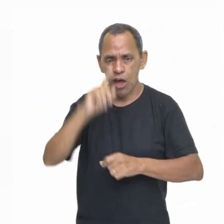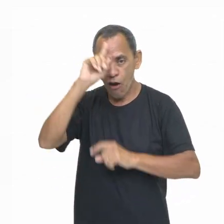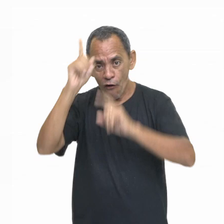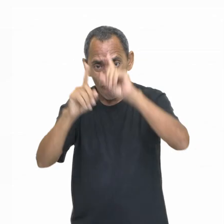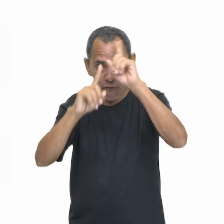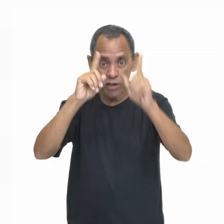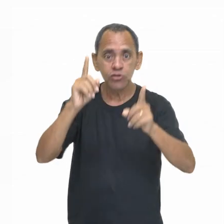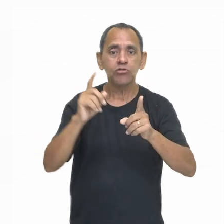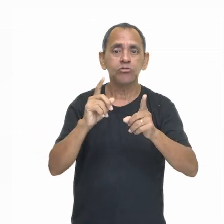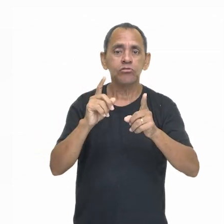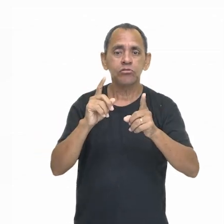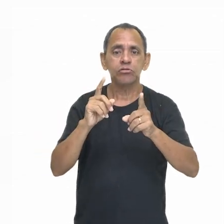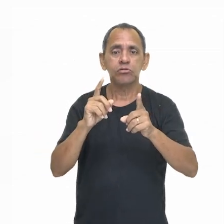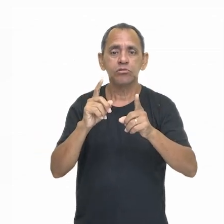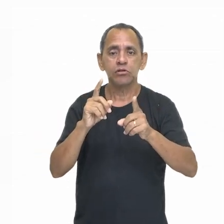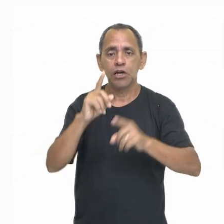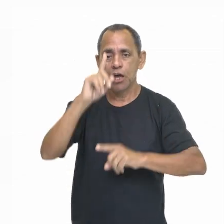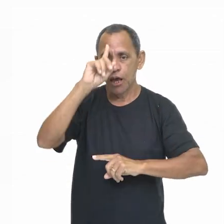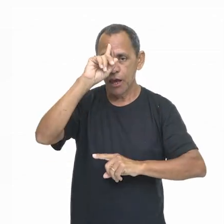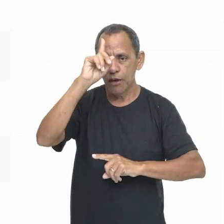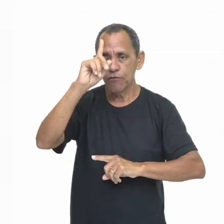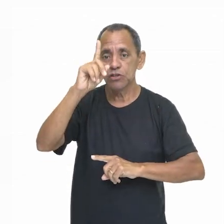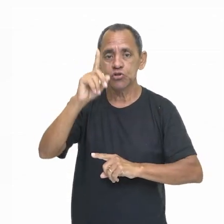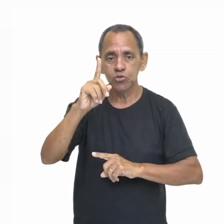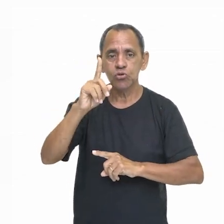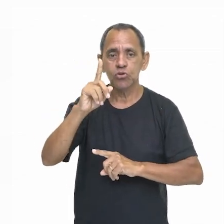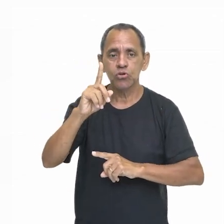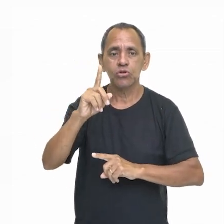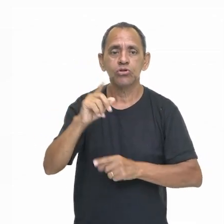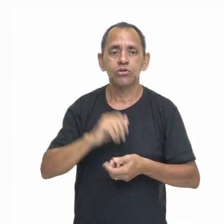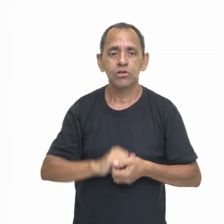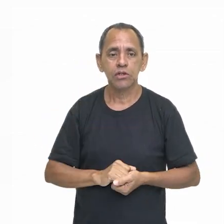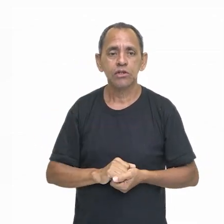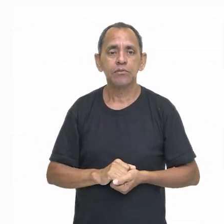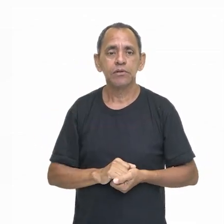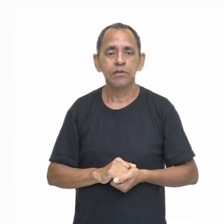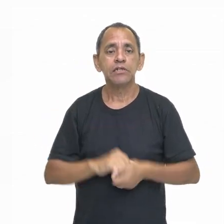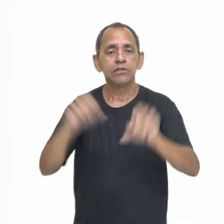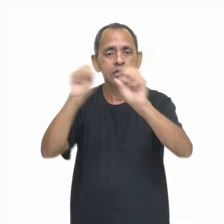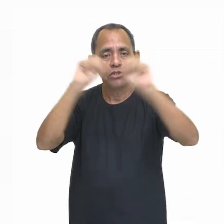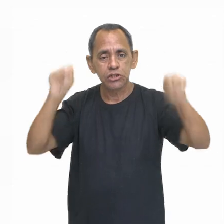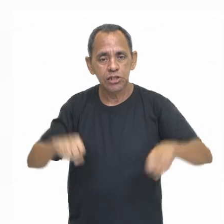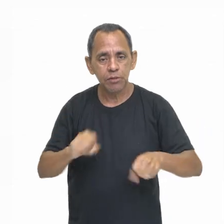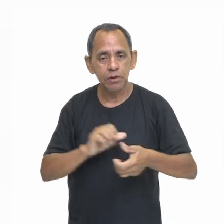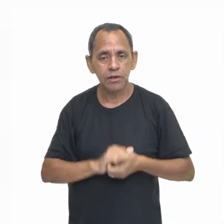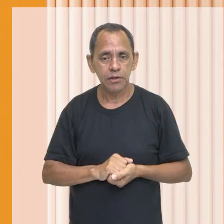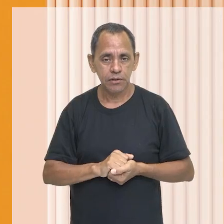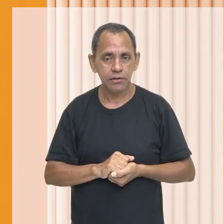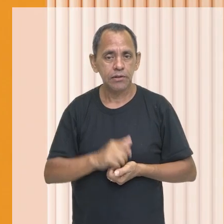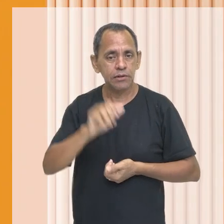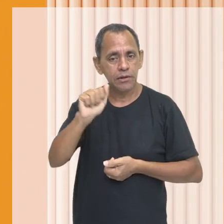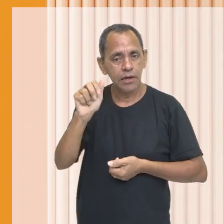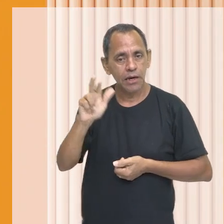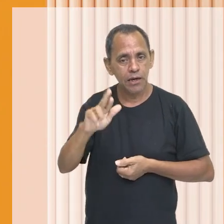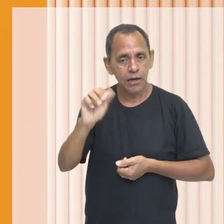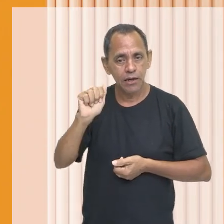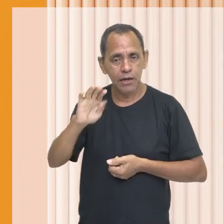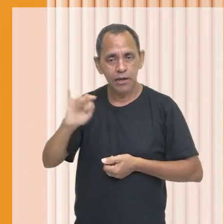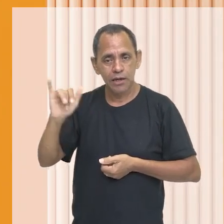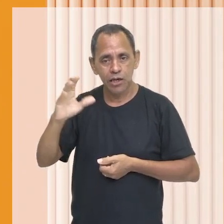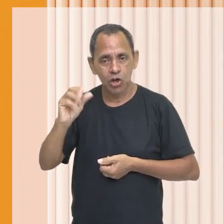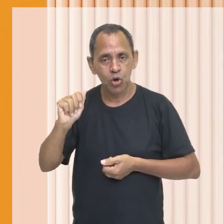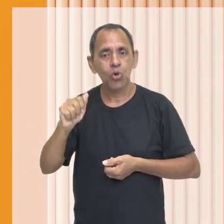como o sistema indo-arábico, né? E o xadrez, tá bom? Olha só.